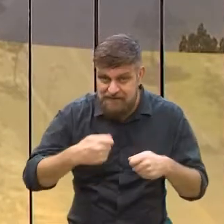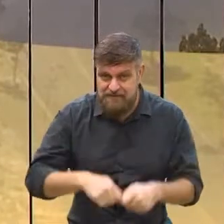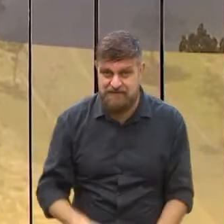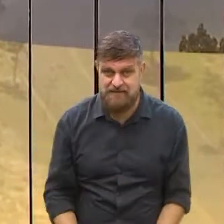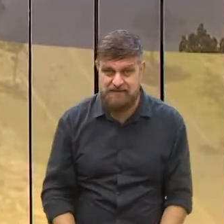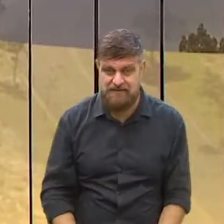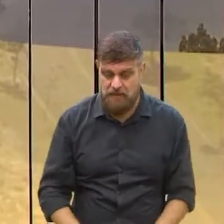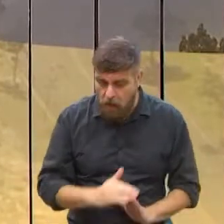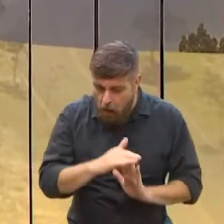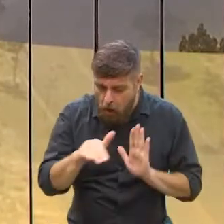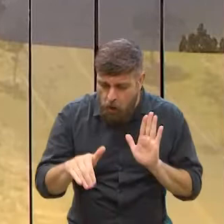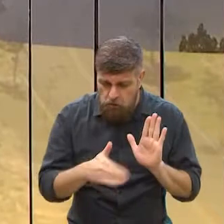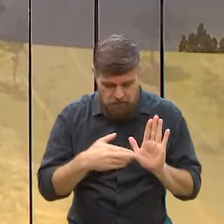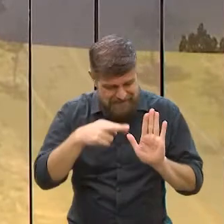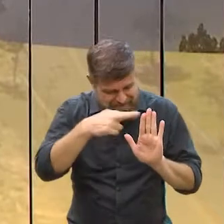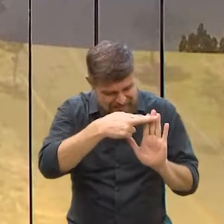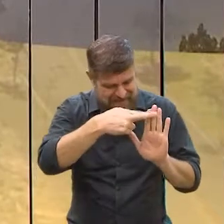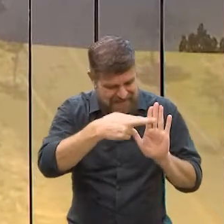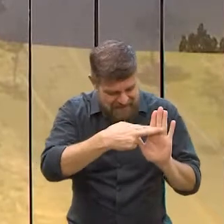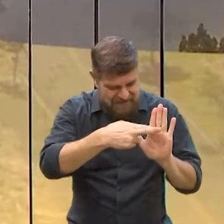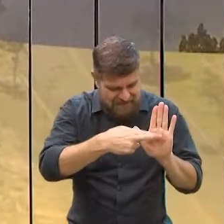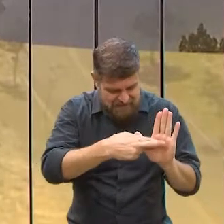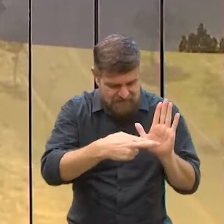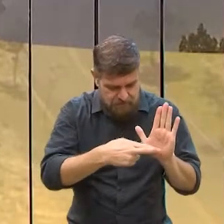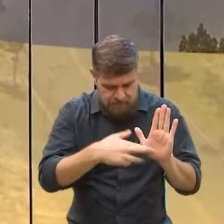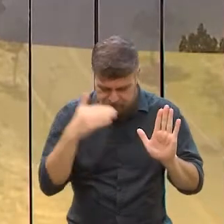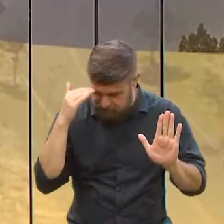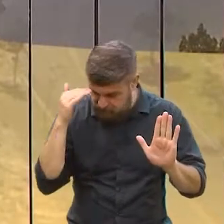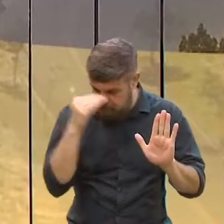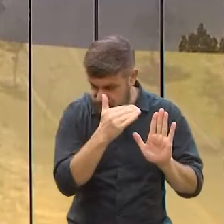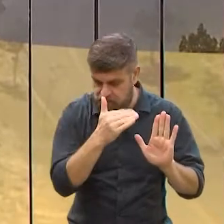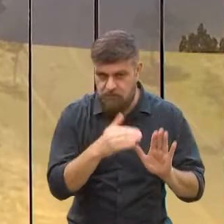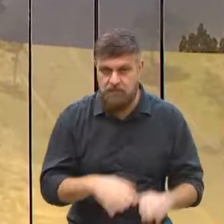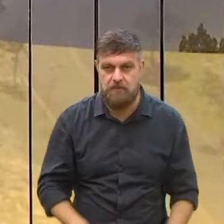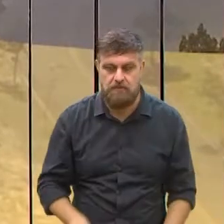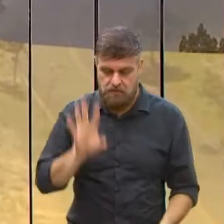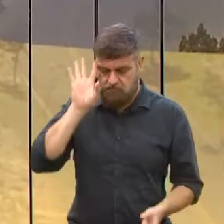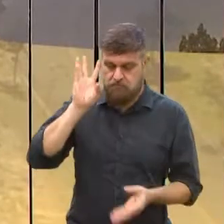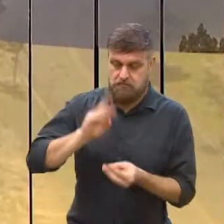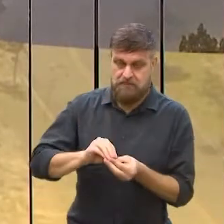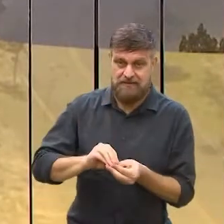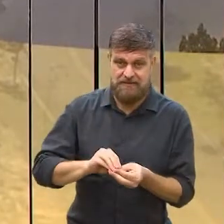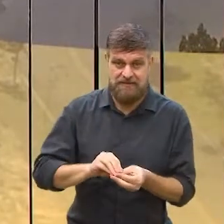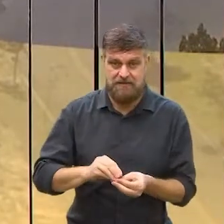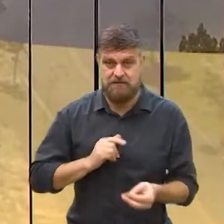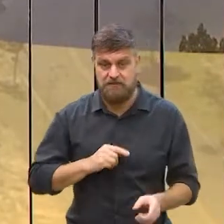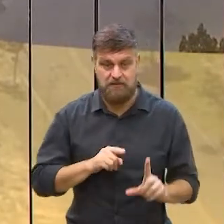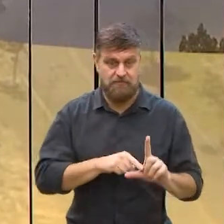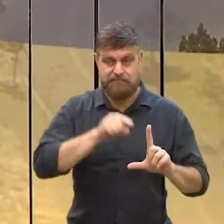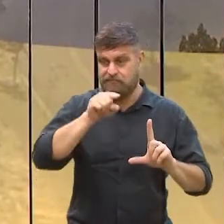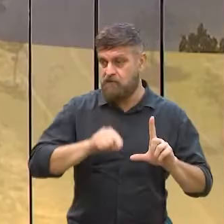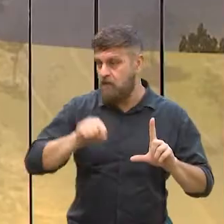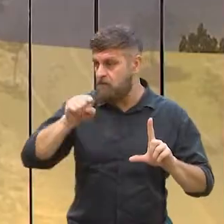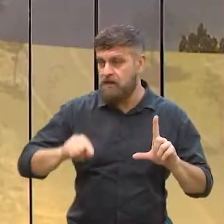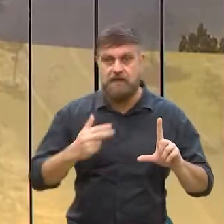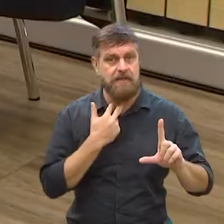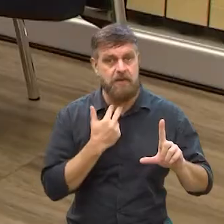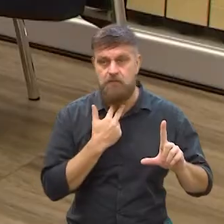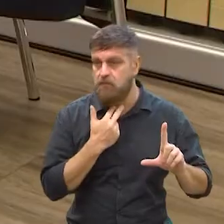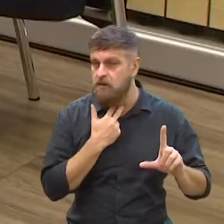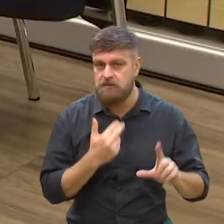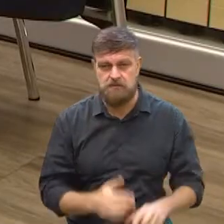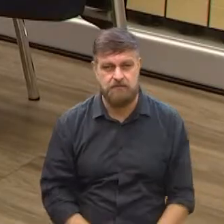todo esse conjunto de normas para se ter o resultado esperado. Senão você vai variar o resultado, o que não é bom numa cirurgia,